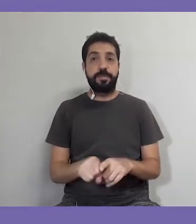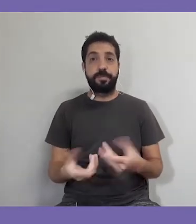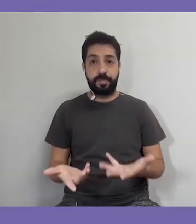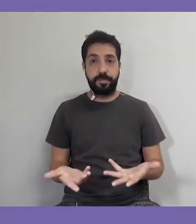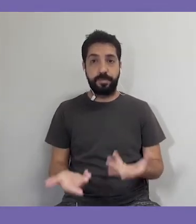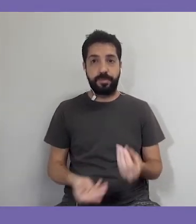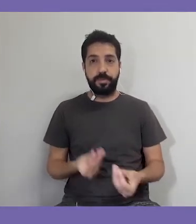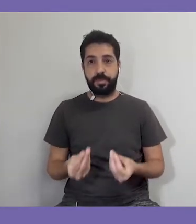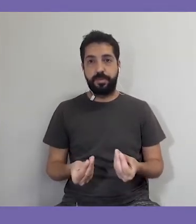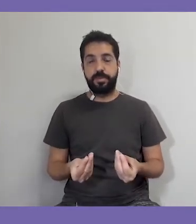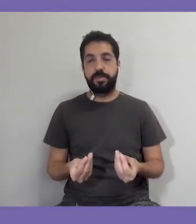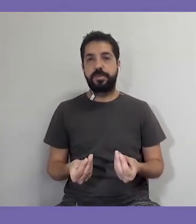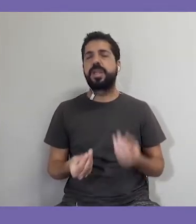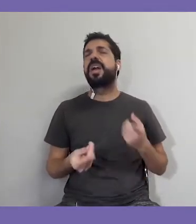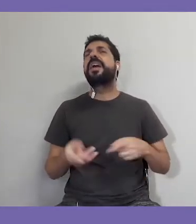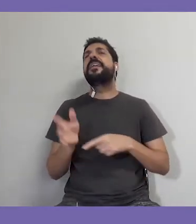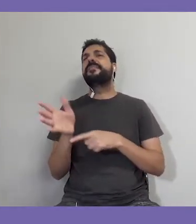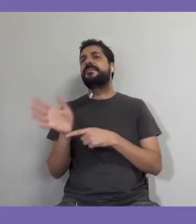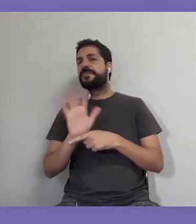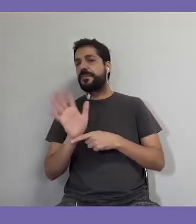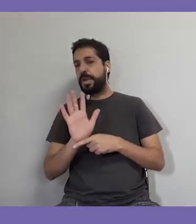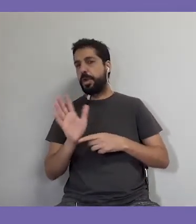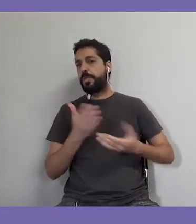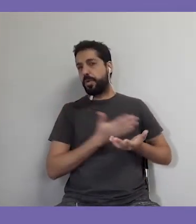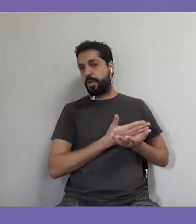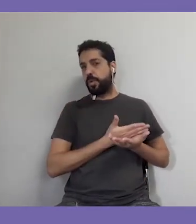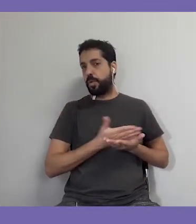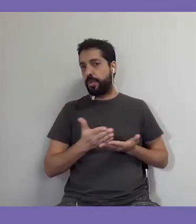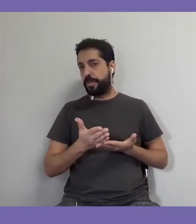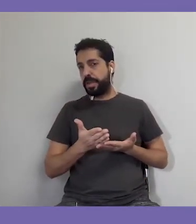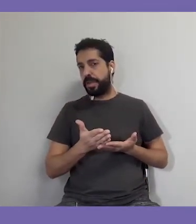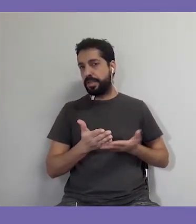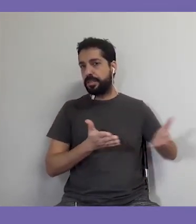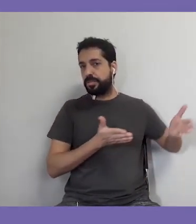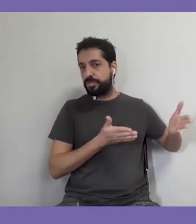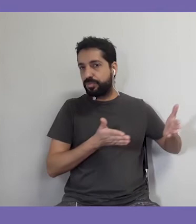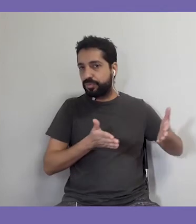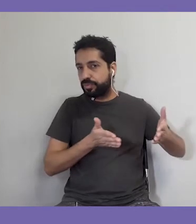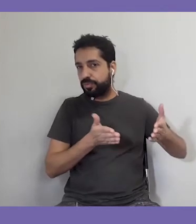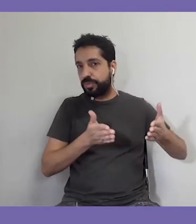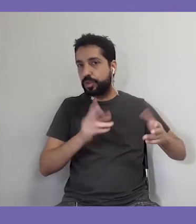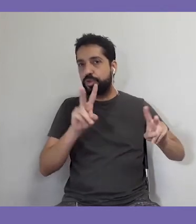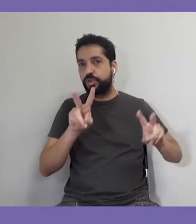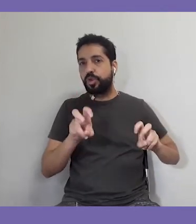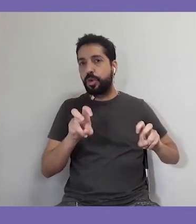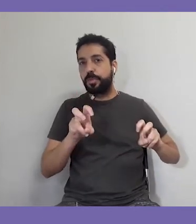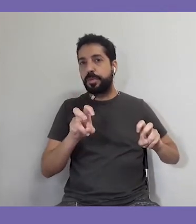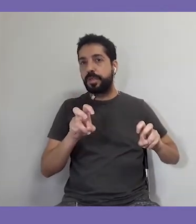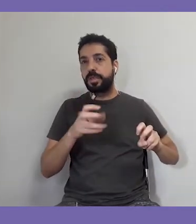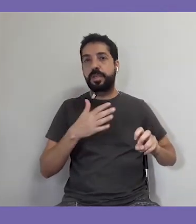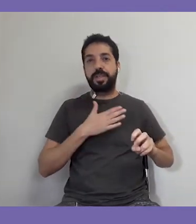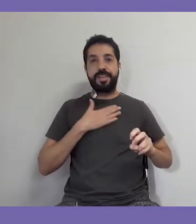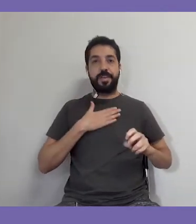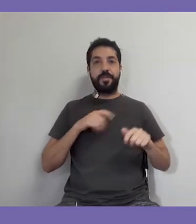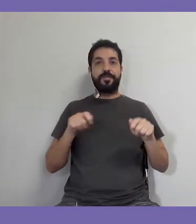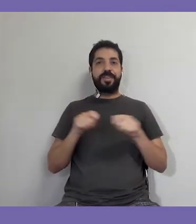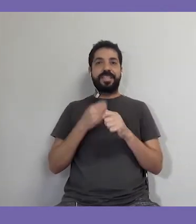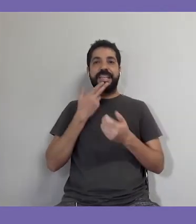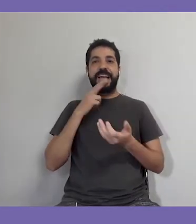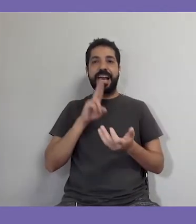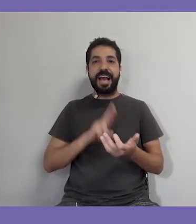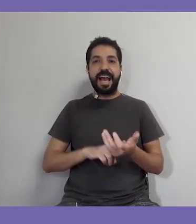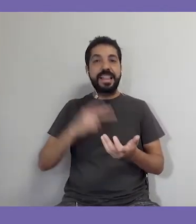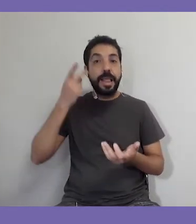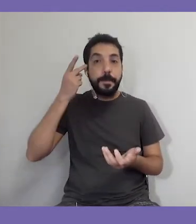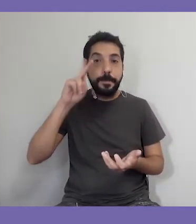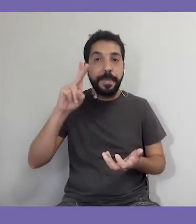É exatamente isso, assim. O filme ele começa sendo construído nessa minha perspectiva de enviar uma